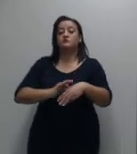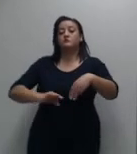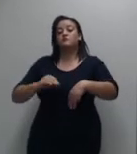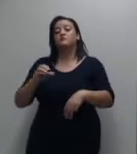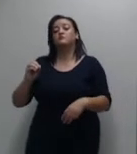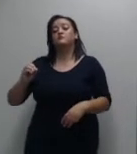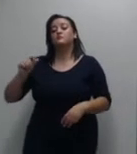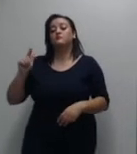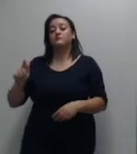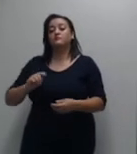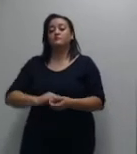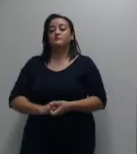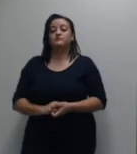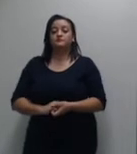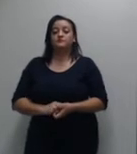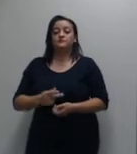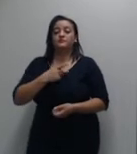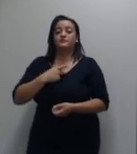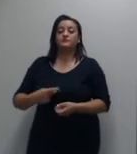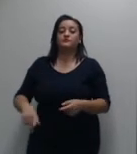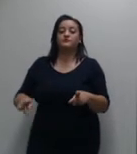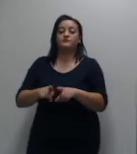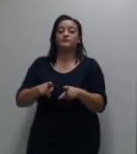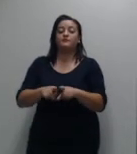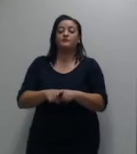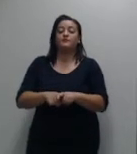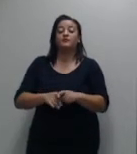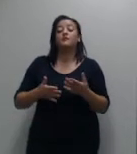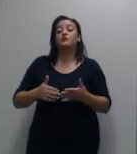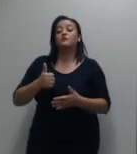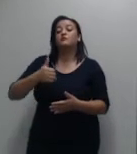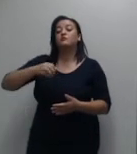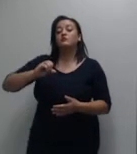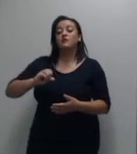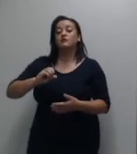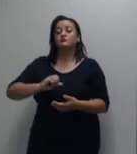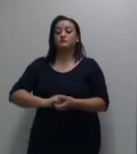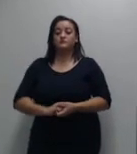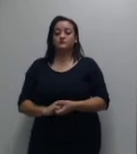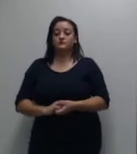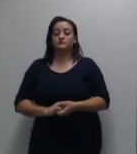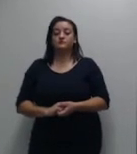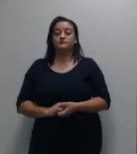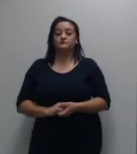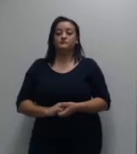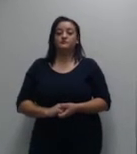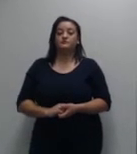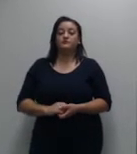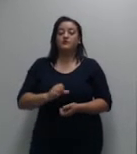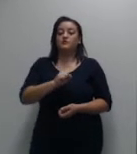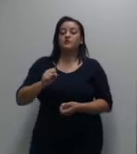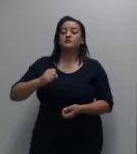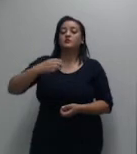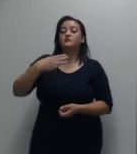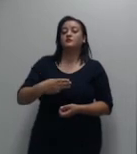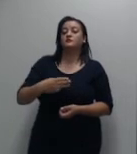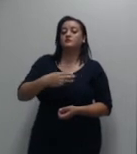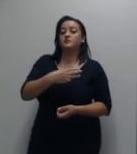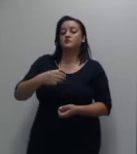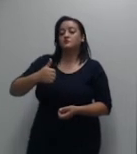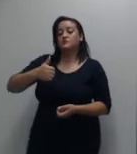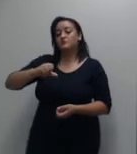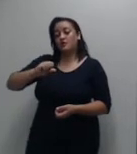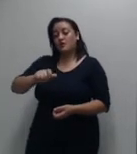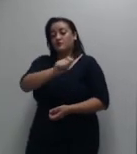a presidência então o 10 é o s3310 de